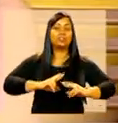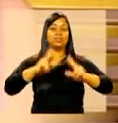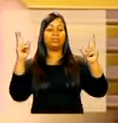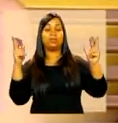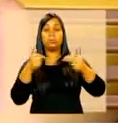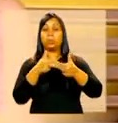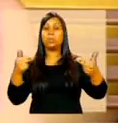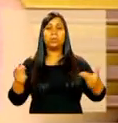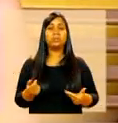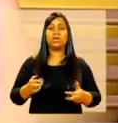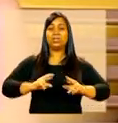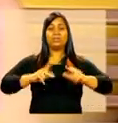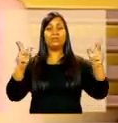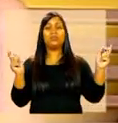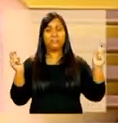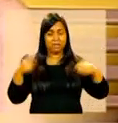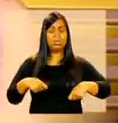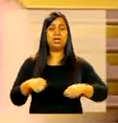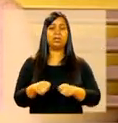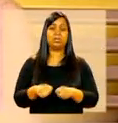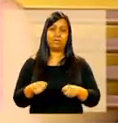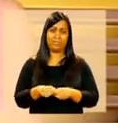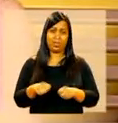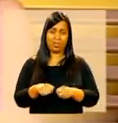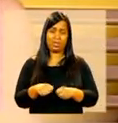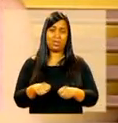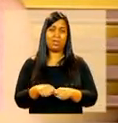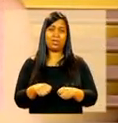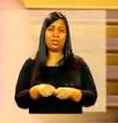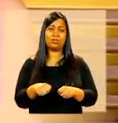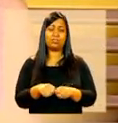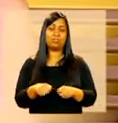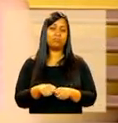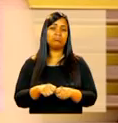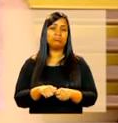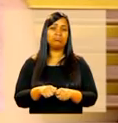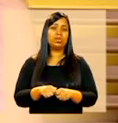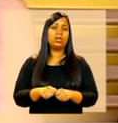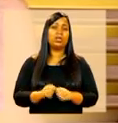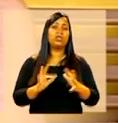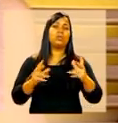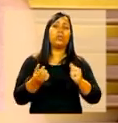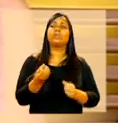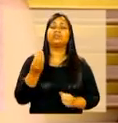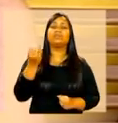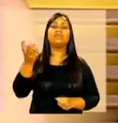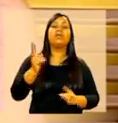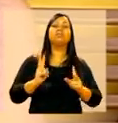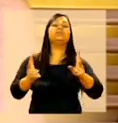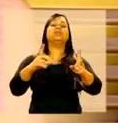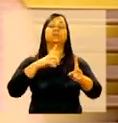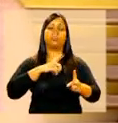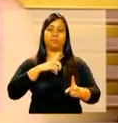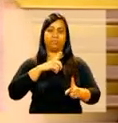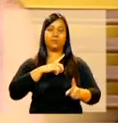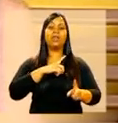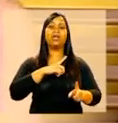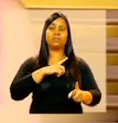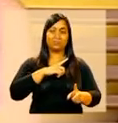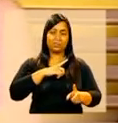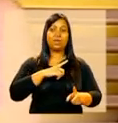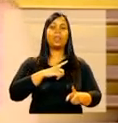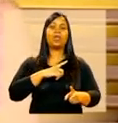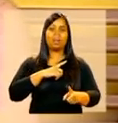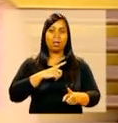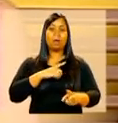coisa diferente e que pode ser feito... em todas as viagens você sempre vai ter essa como oportunidade. Buscar